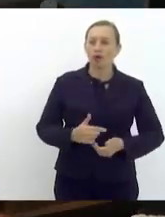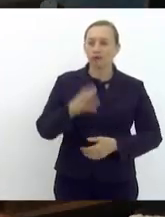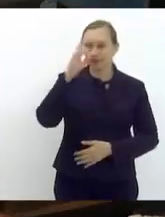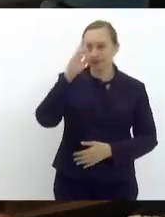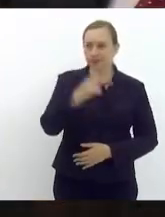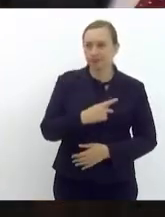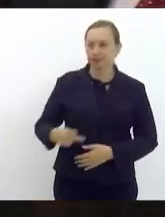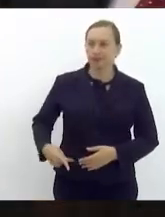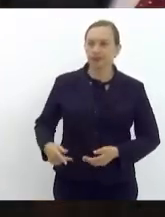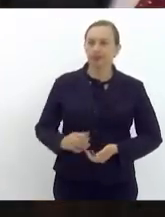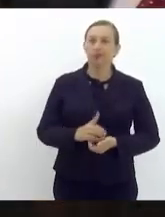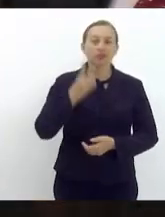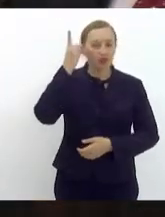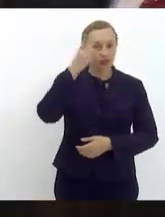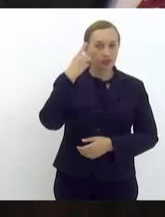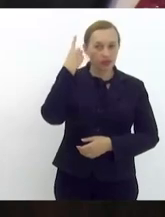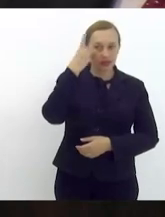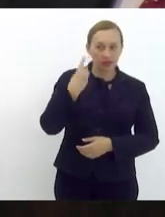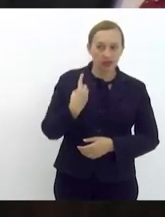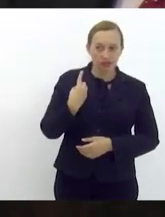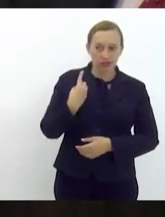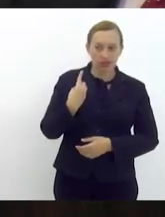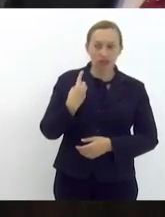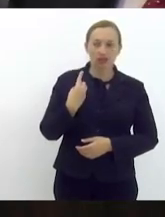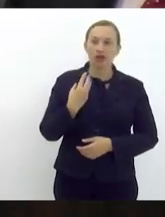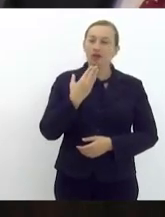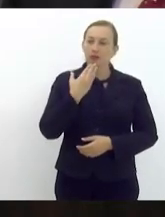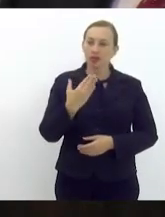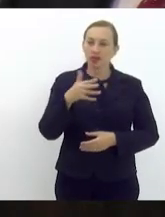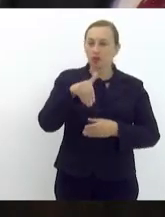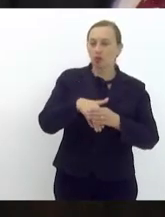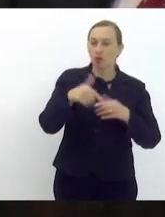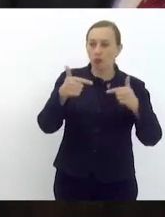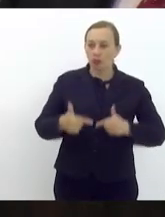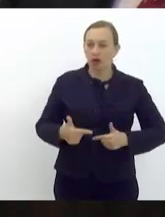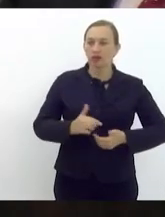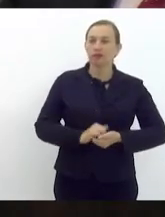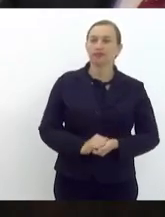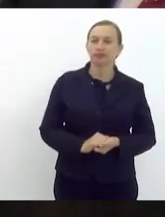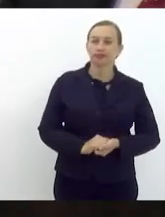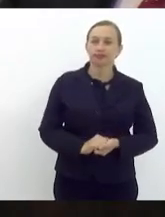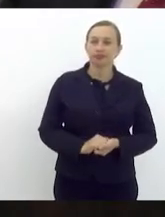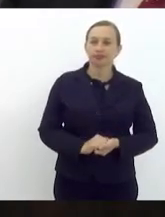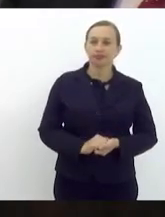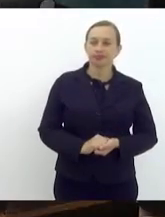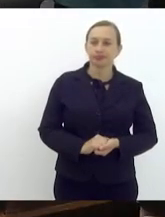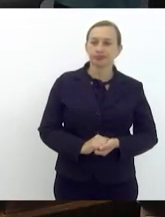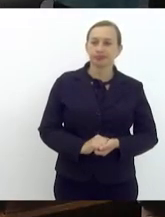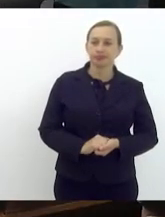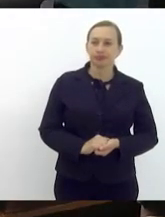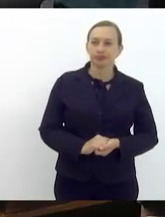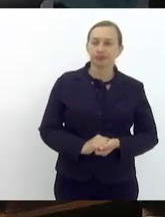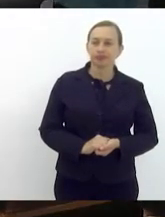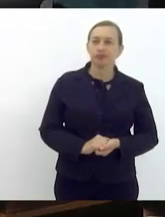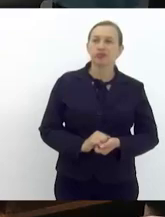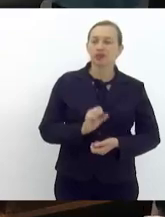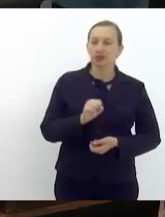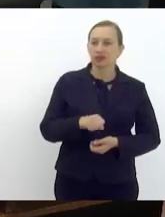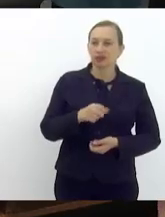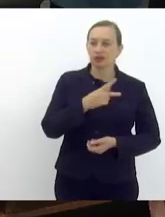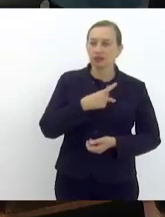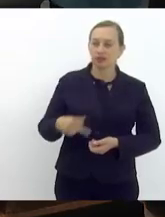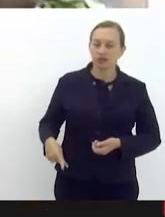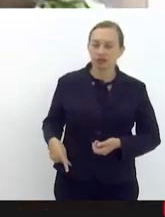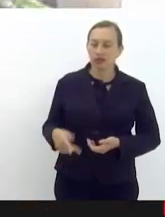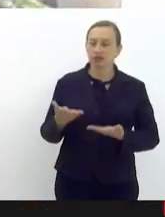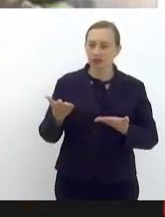Deputada Dani Monteiro tinha pedido para consignar abstenção. E Brelon consignou a favor. Sim, presidente,